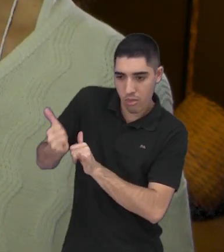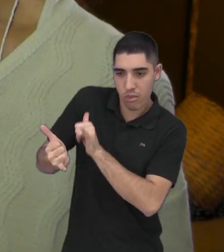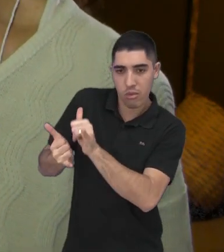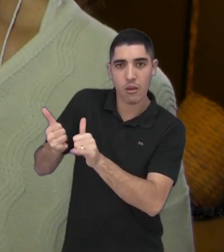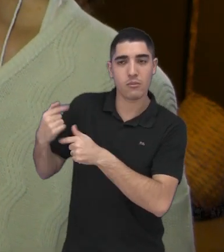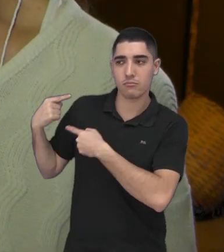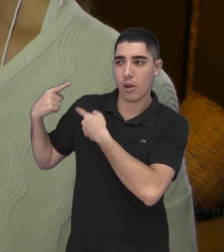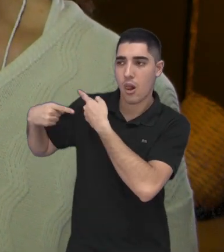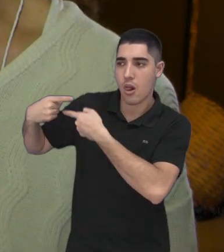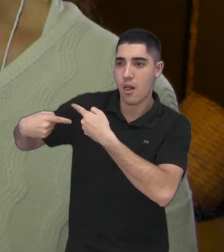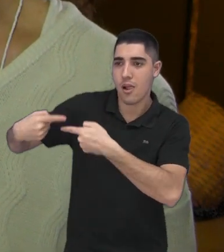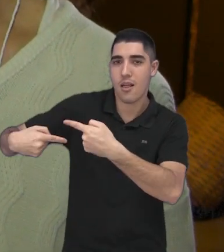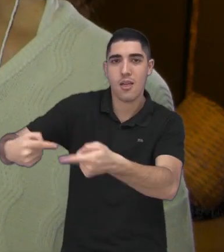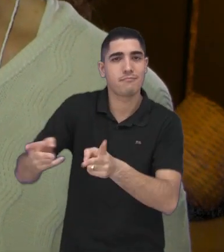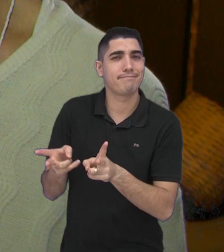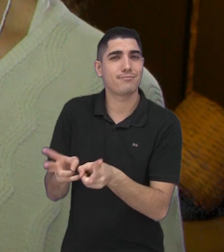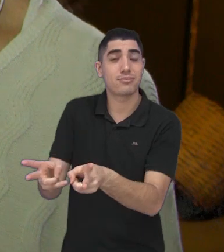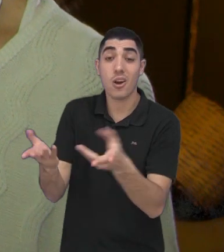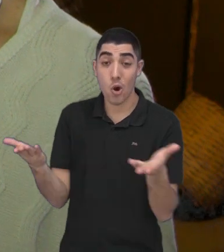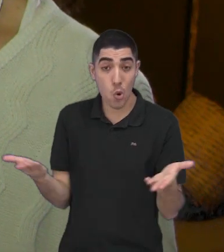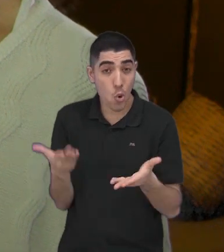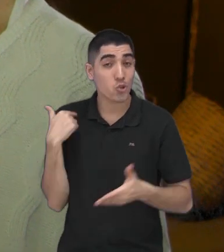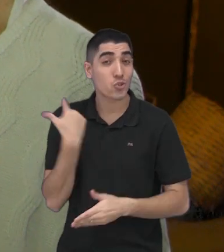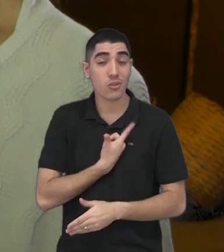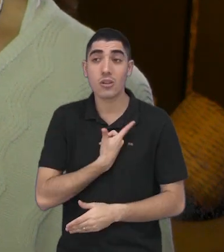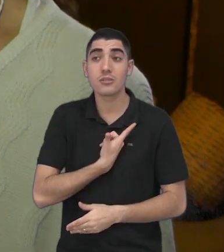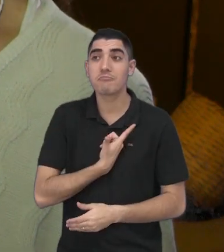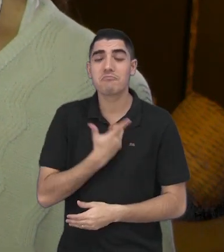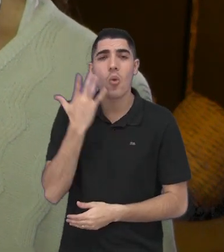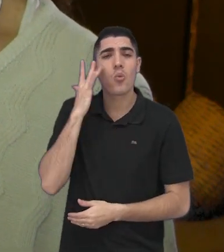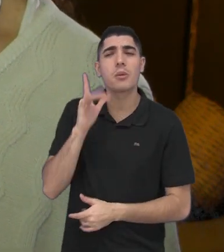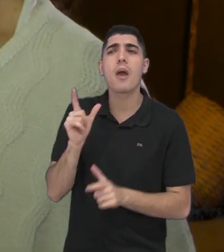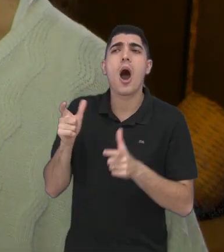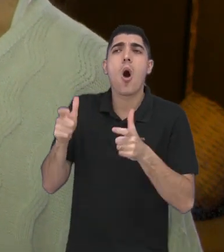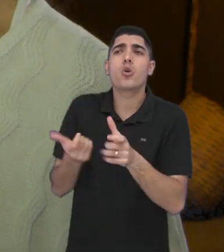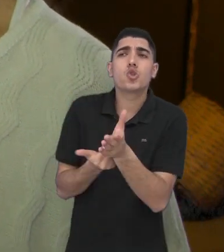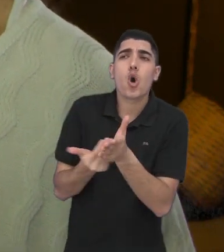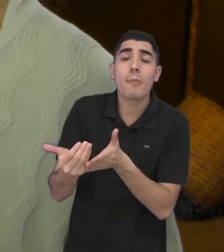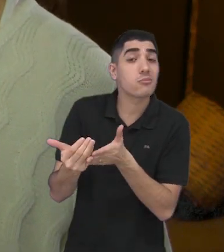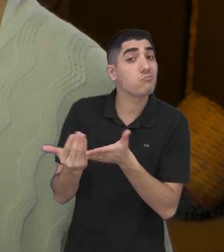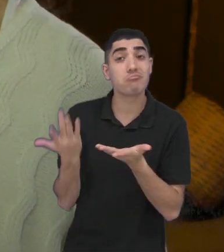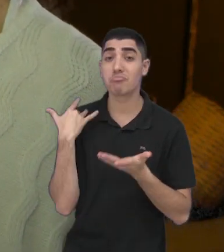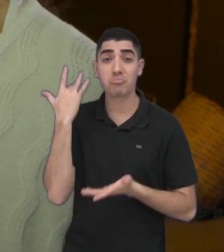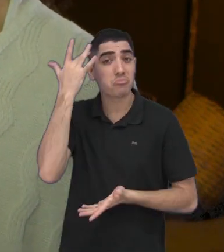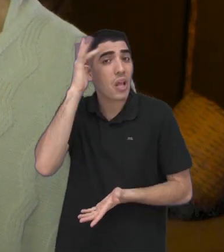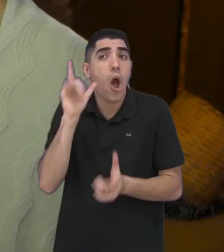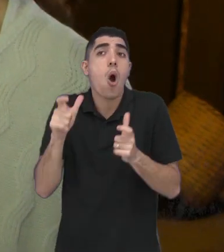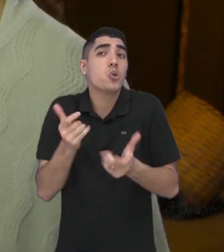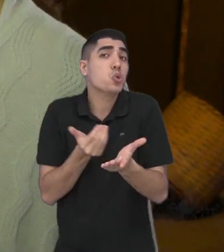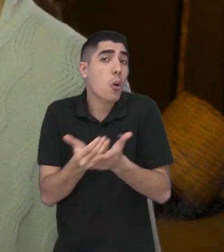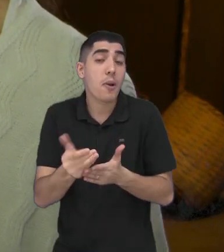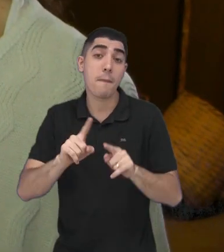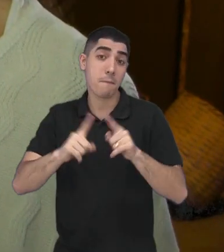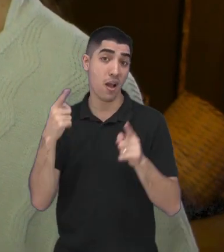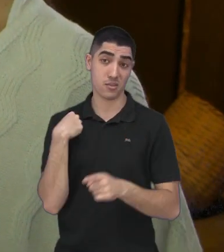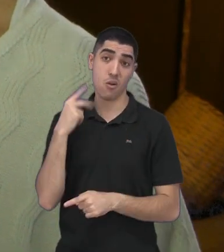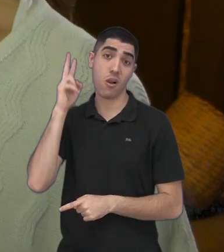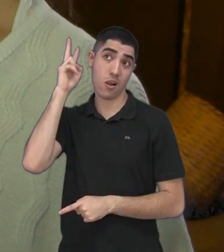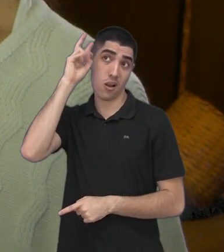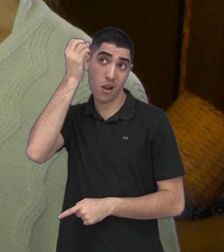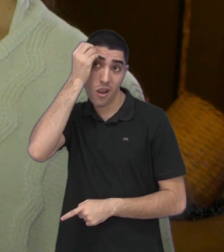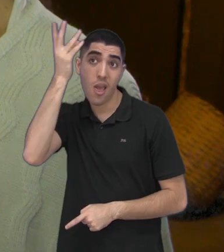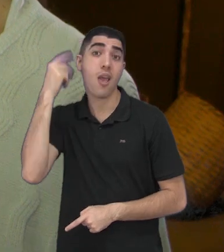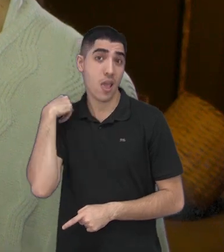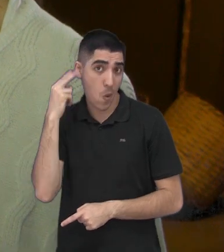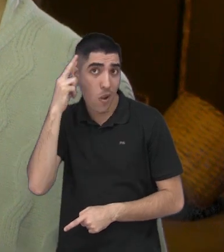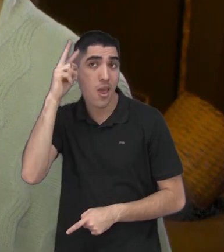perpetuando a ponto de hoje a gente nem saber muito de onde ela vem, né? A gente só sabe que a gente aprendeu coisas